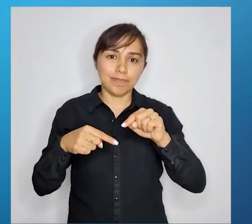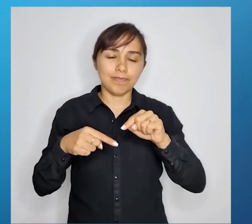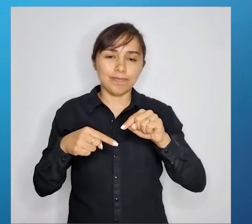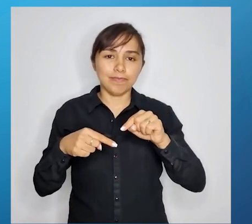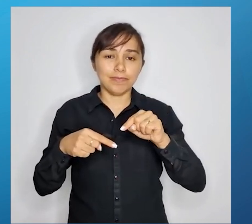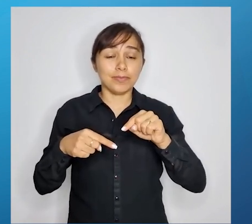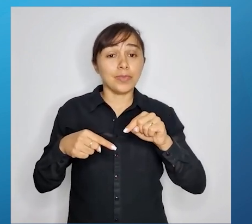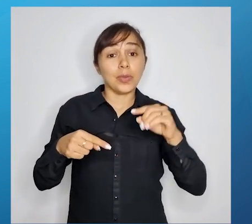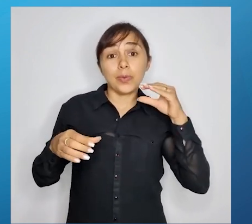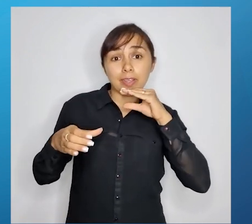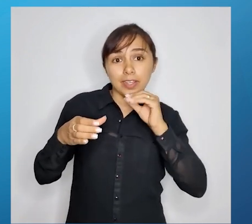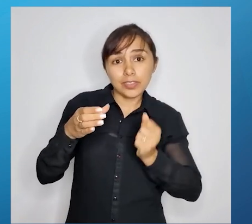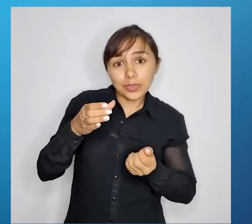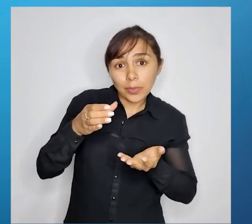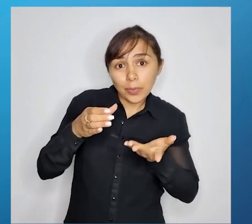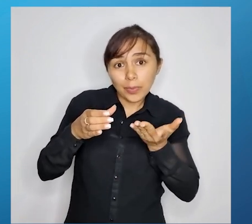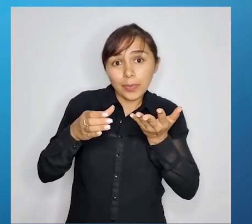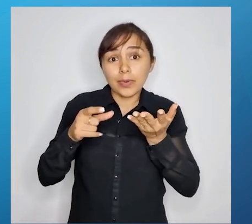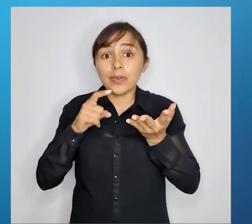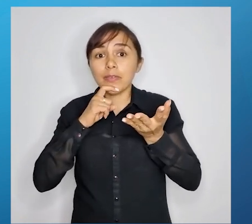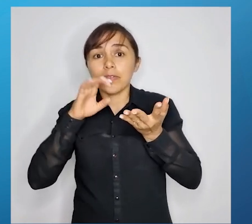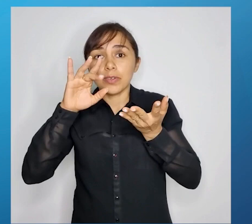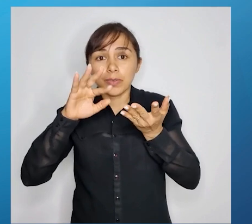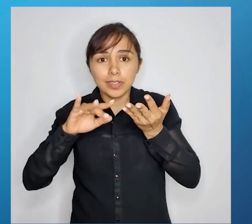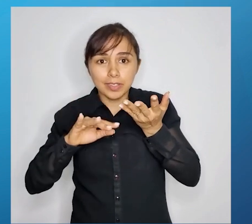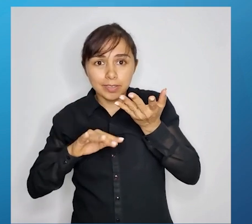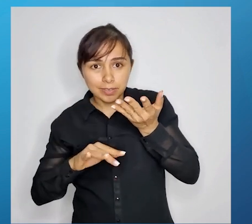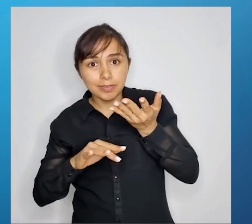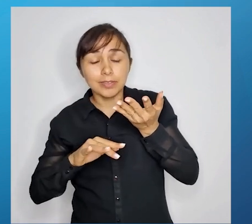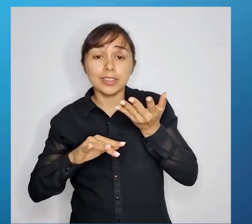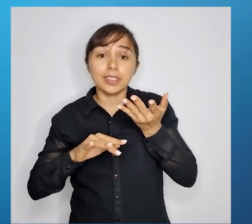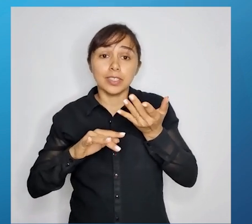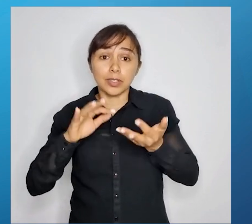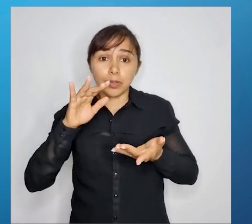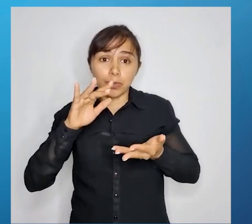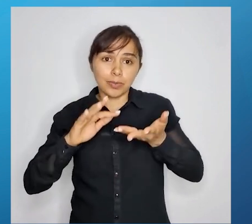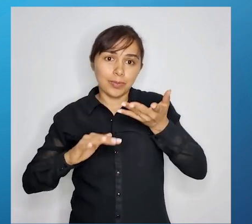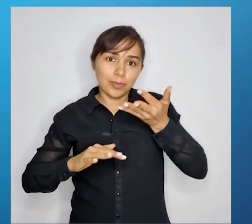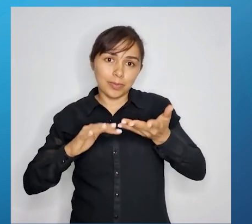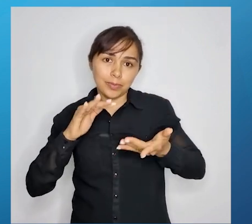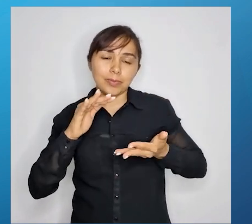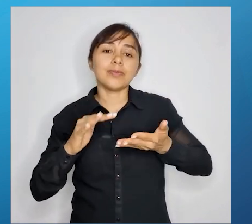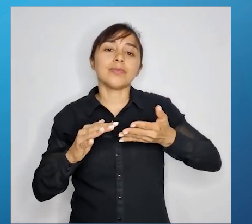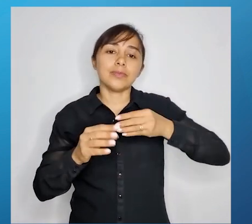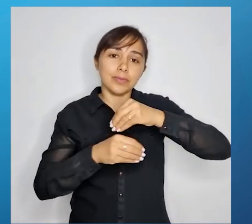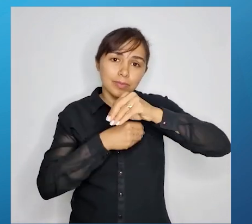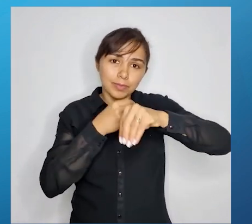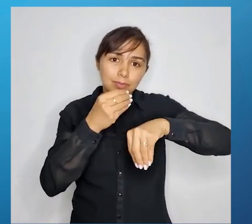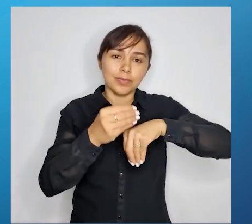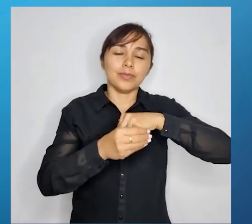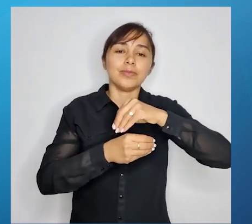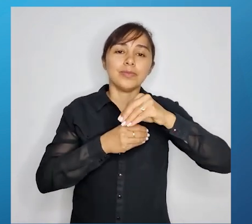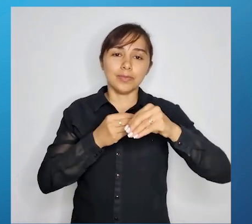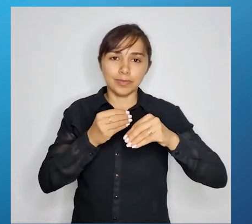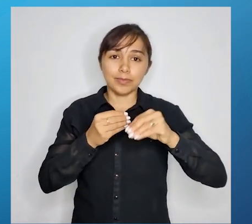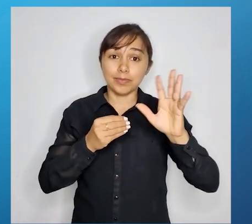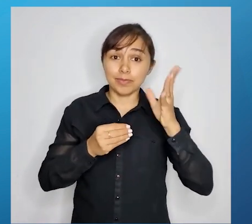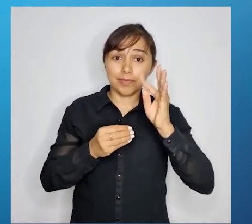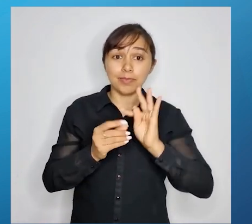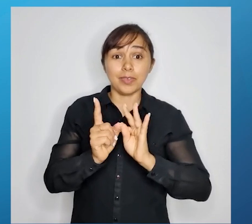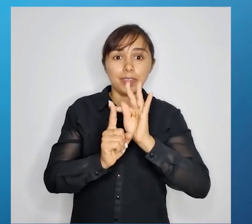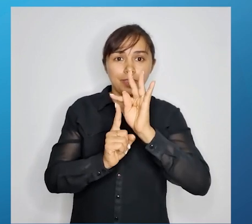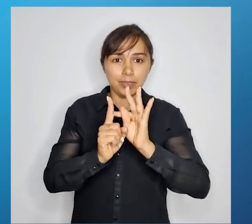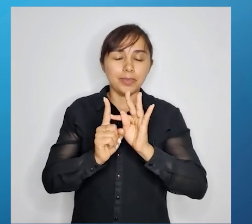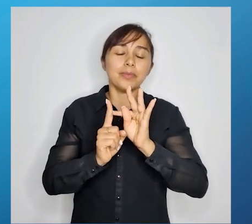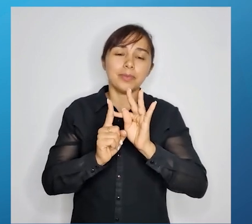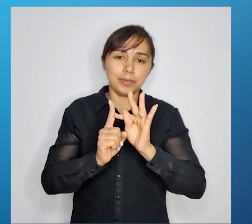Mais quente sobe, mais frio desce. Através dessa movimentação, correntes convectivas, nós temos o aquecimento da água, por